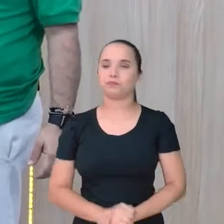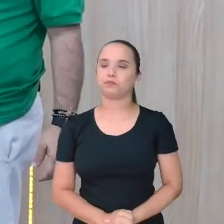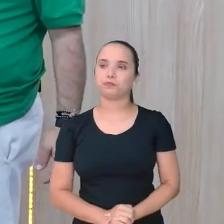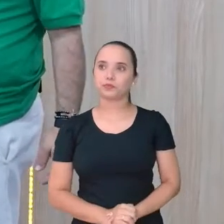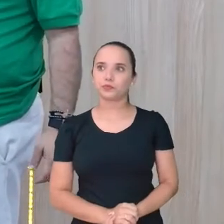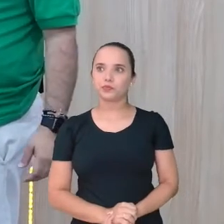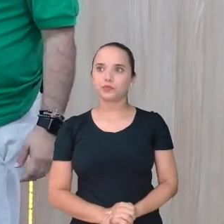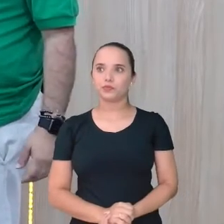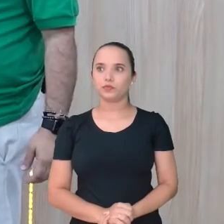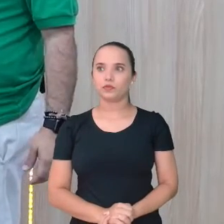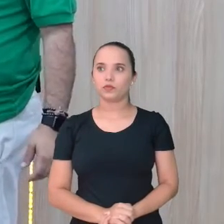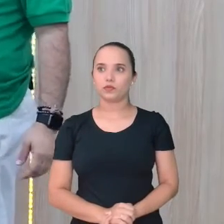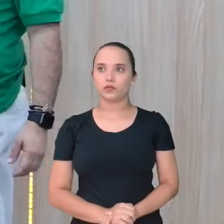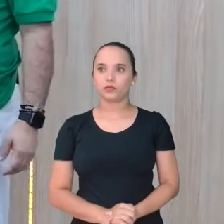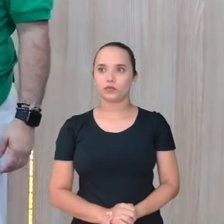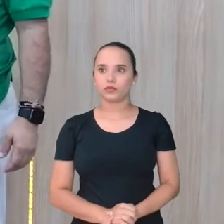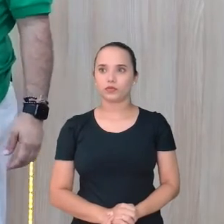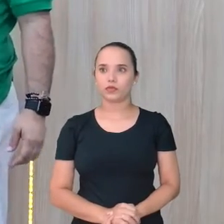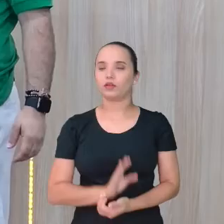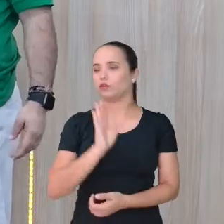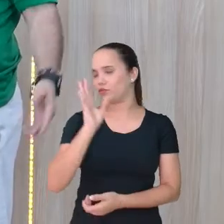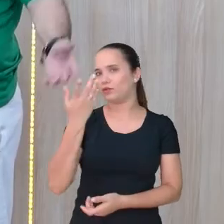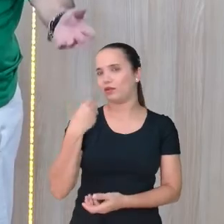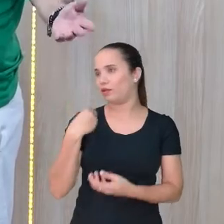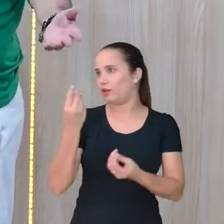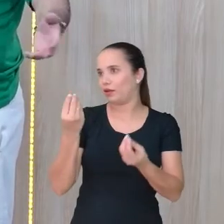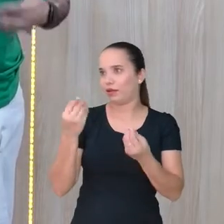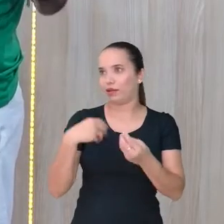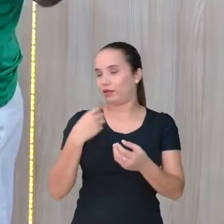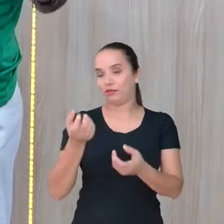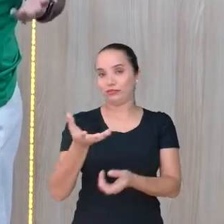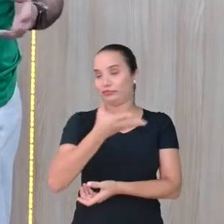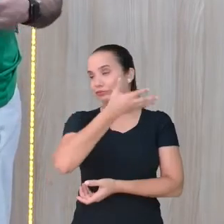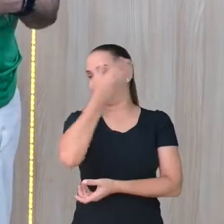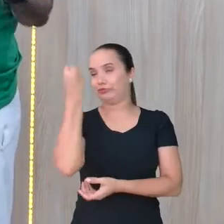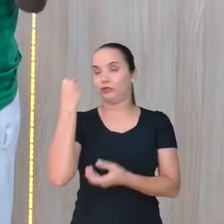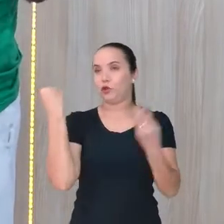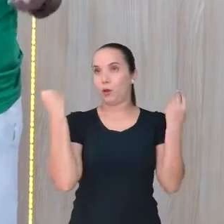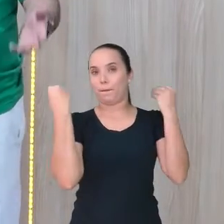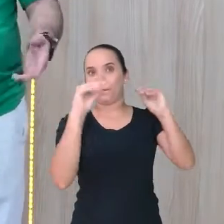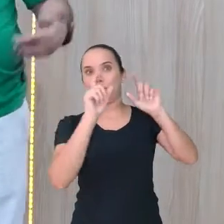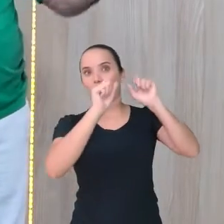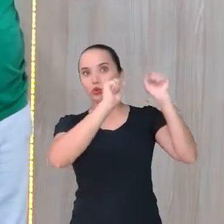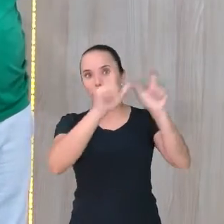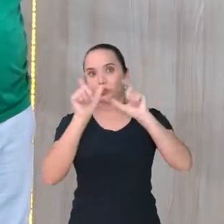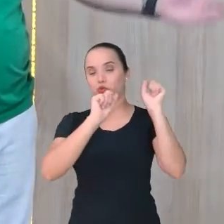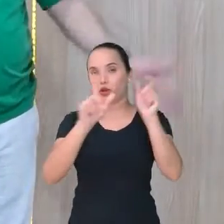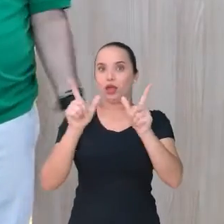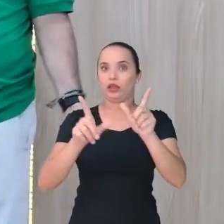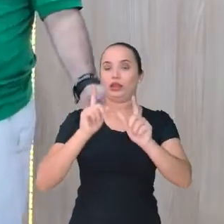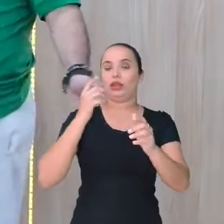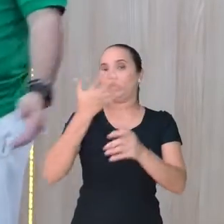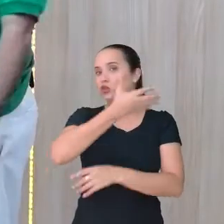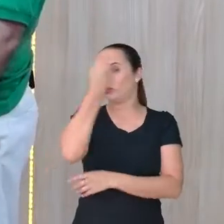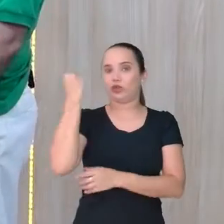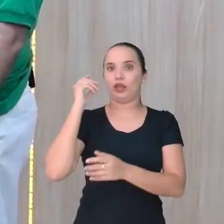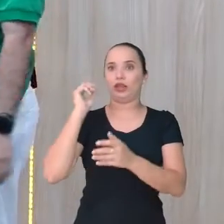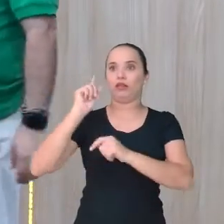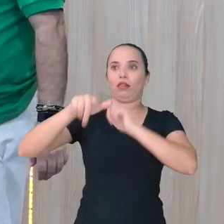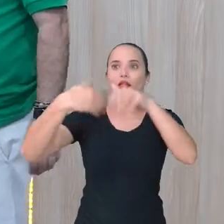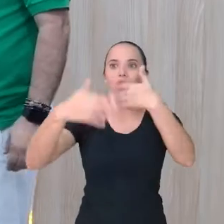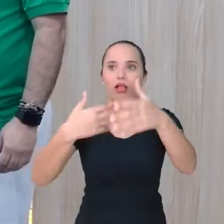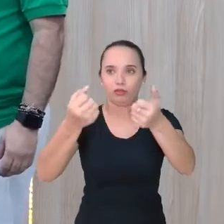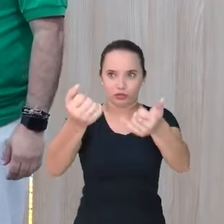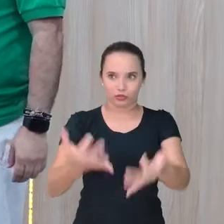né? Mas aqui, ó, e minha mania de antecipar, eu coloco os slides, mas eu termino antecipando, né? Então, o que